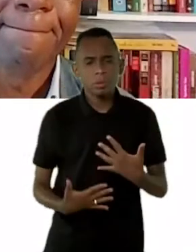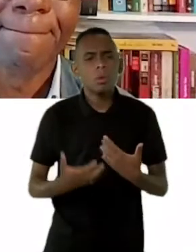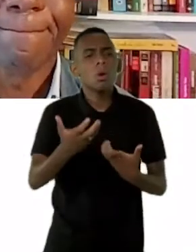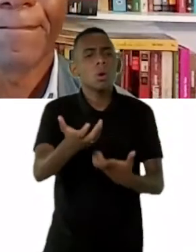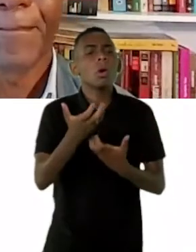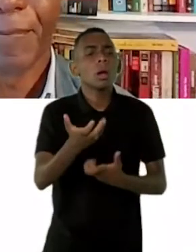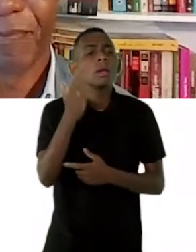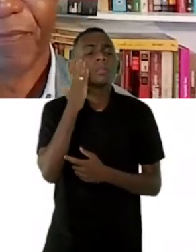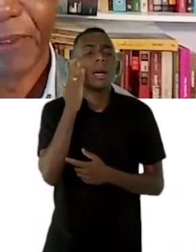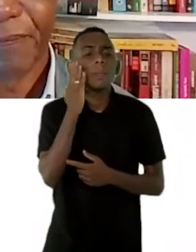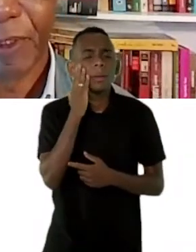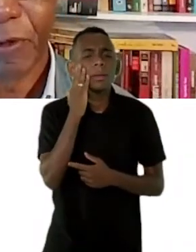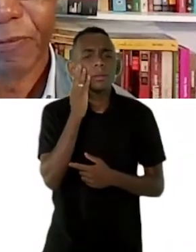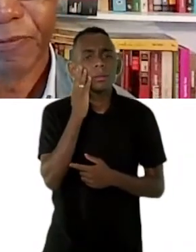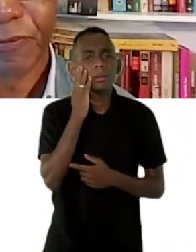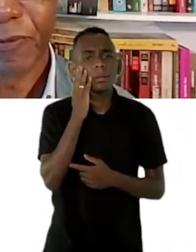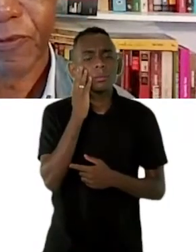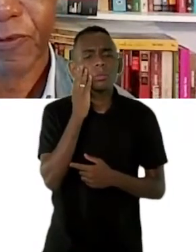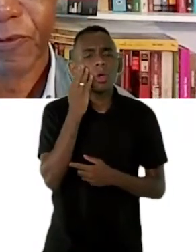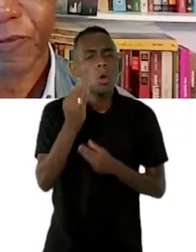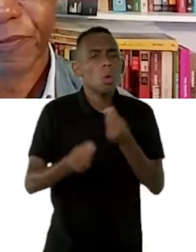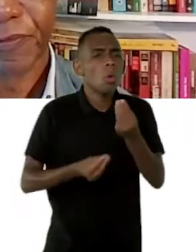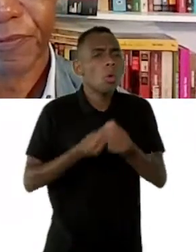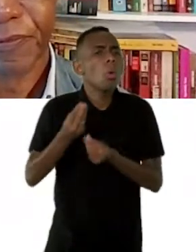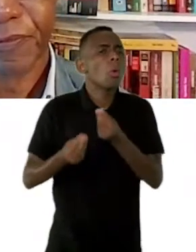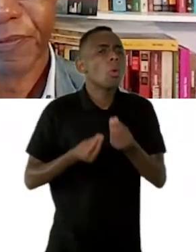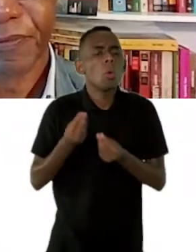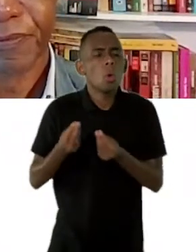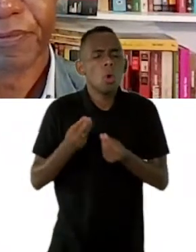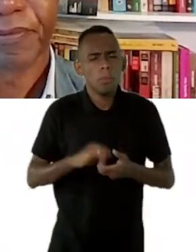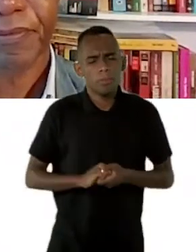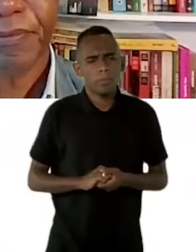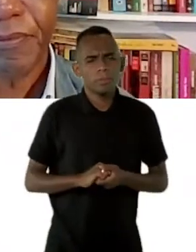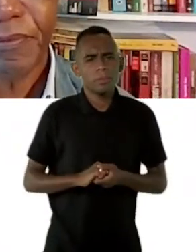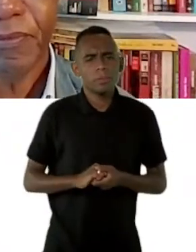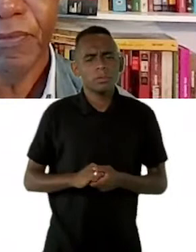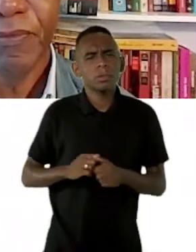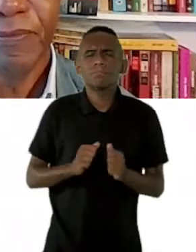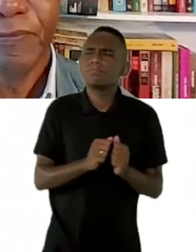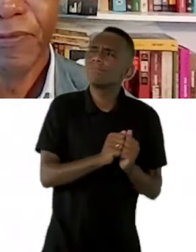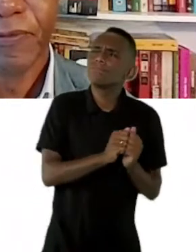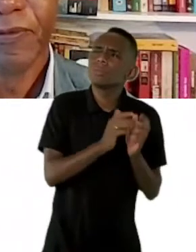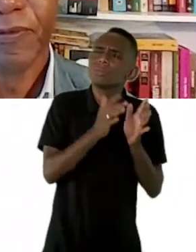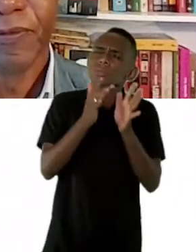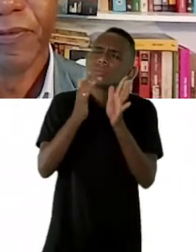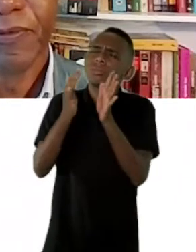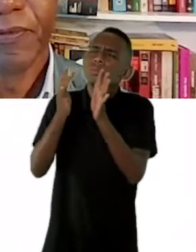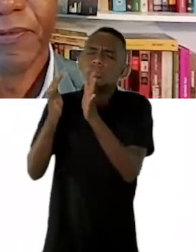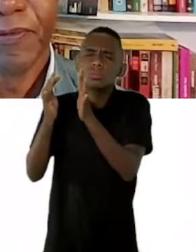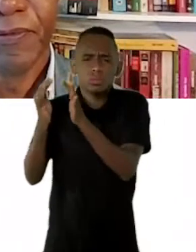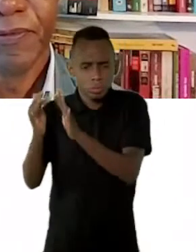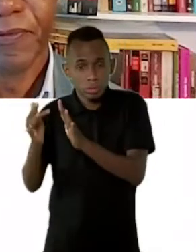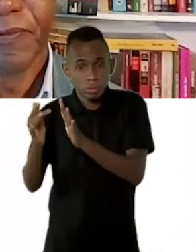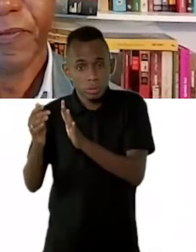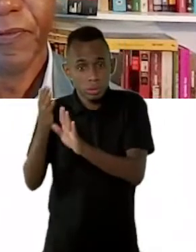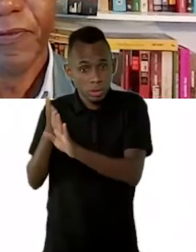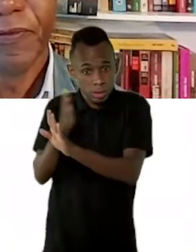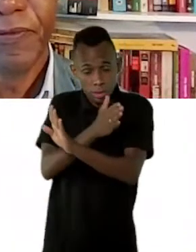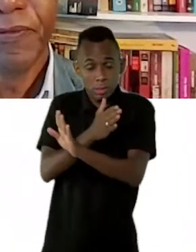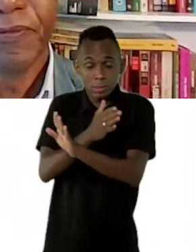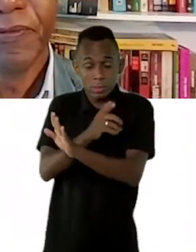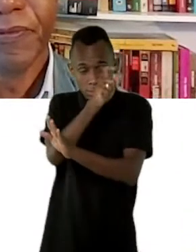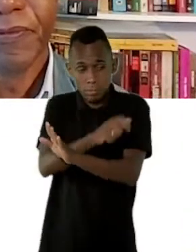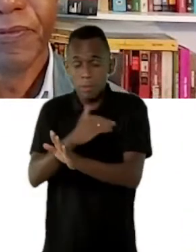uma curiosidade, em que ponto, né, se você fizer uma linha do tempo aí, excedendo a morte dela, que a gente vai voltar